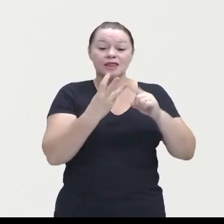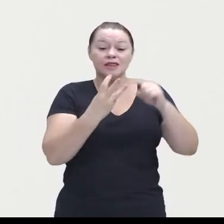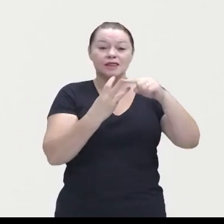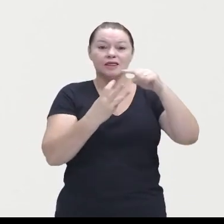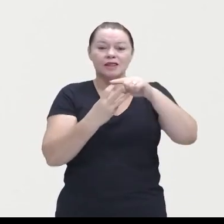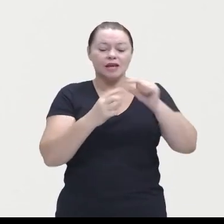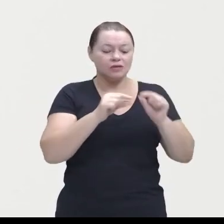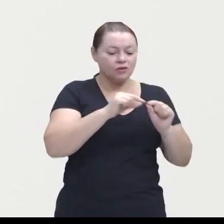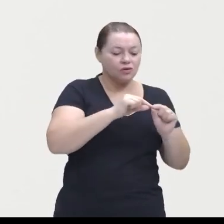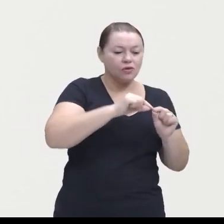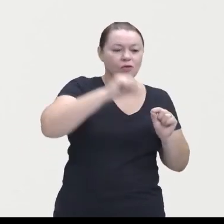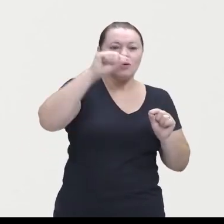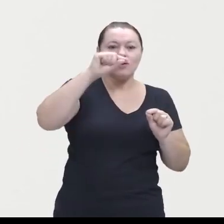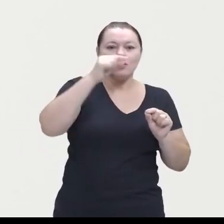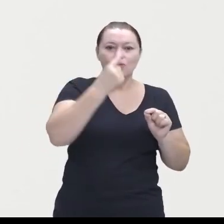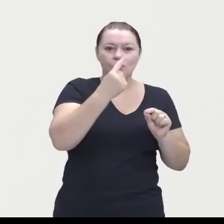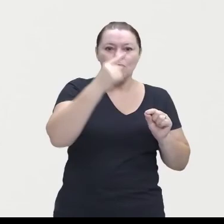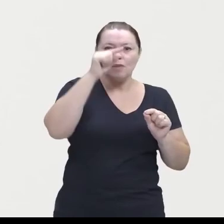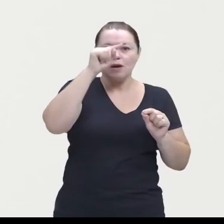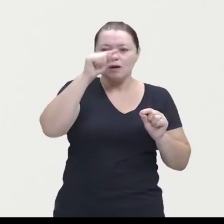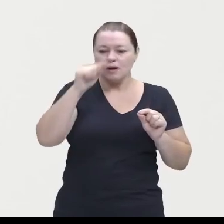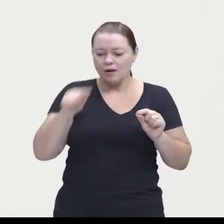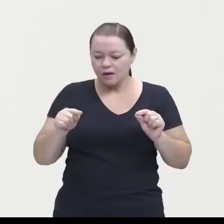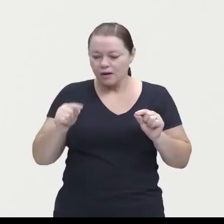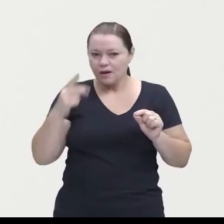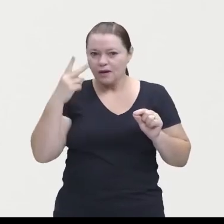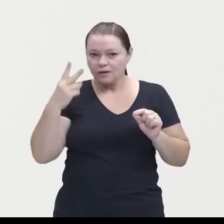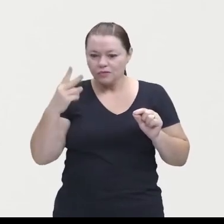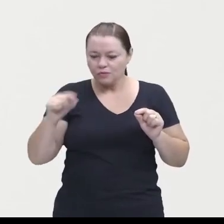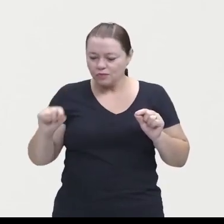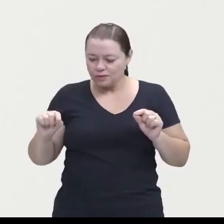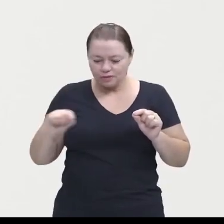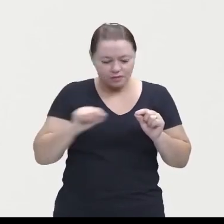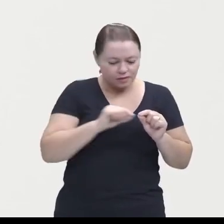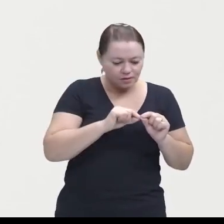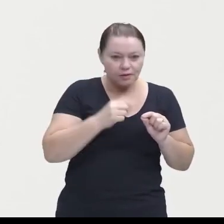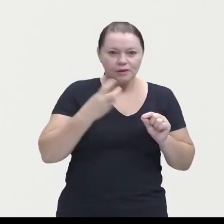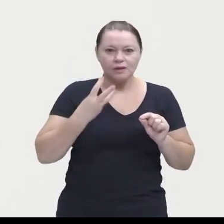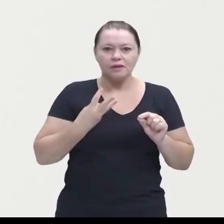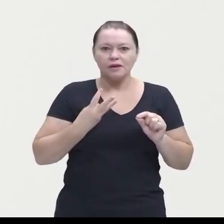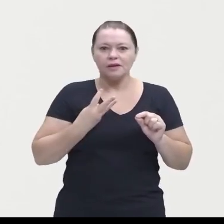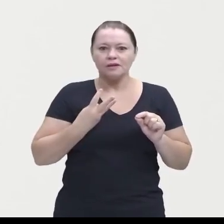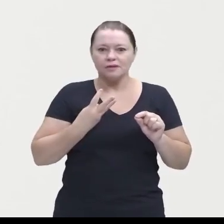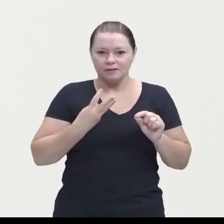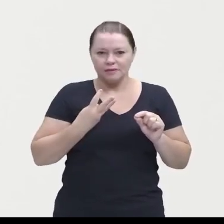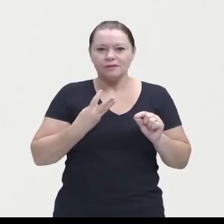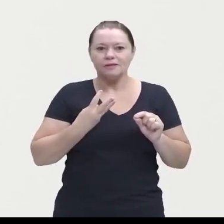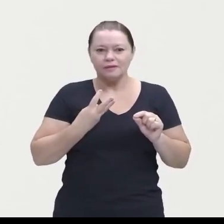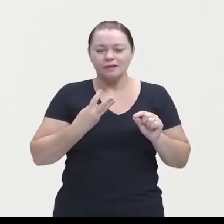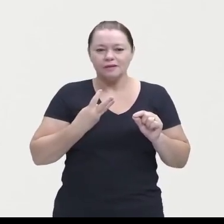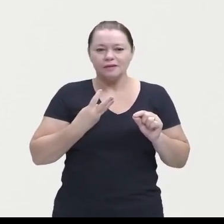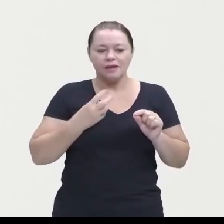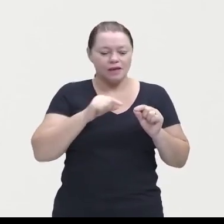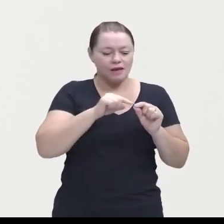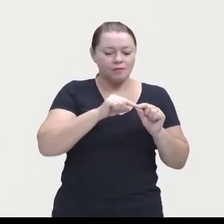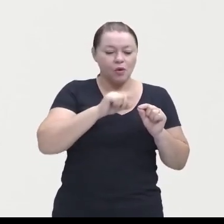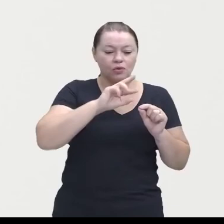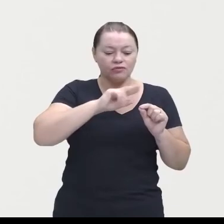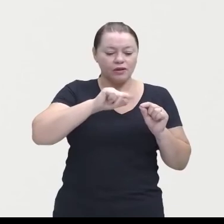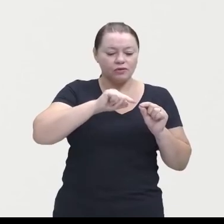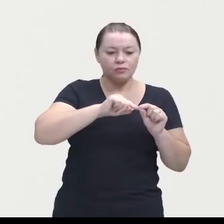se encontram duas a duas e não passam pelo mesmo ponto, formando